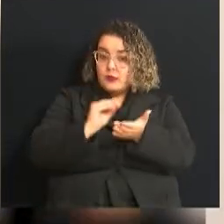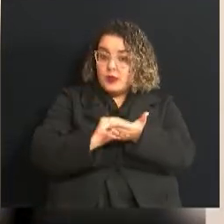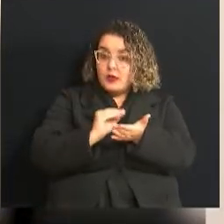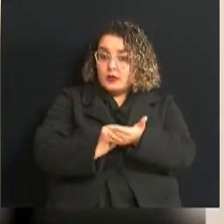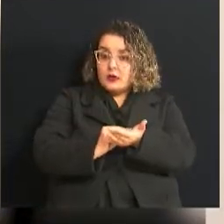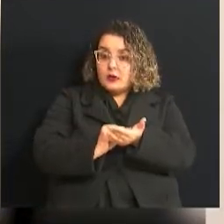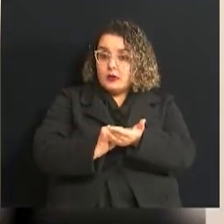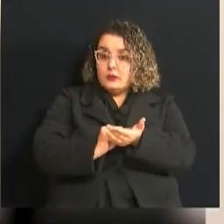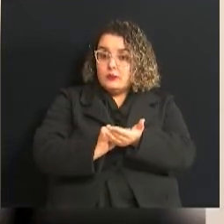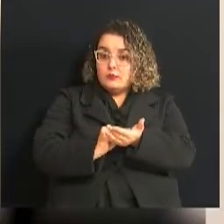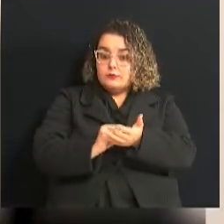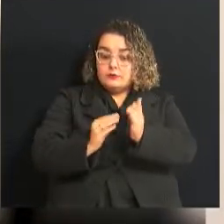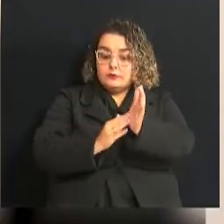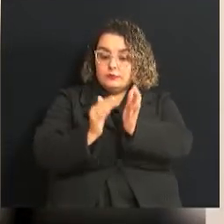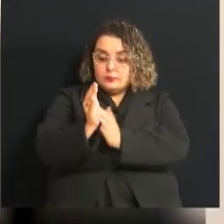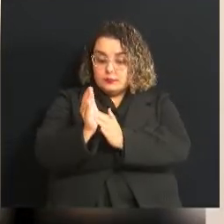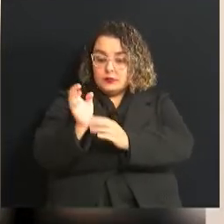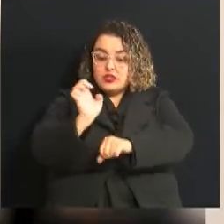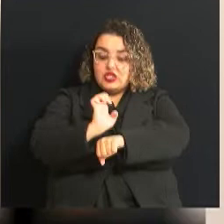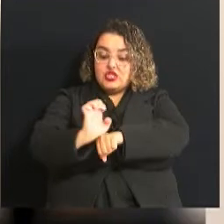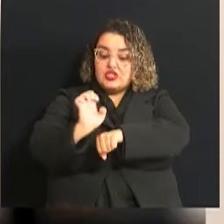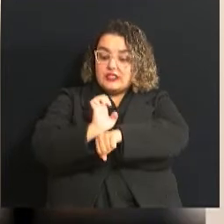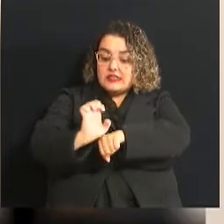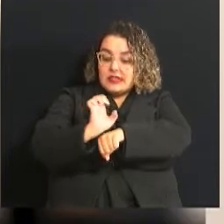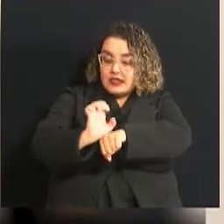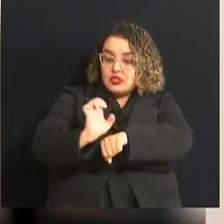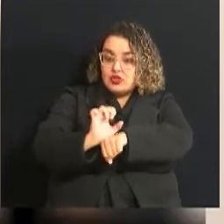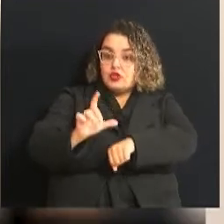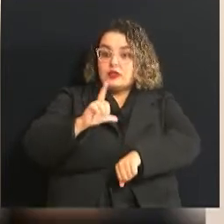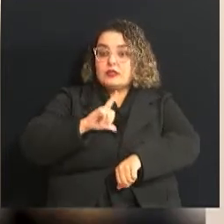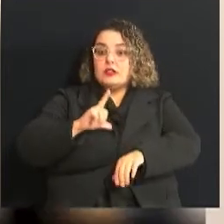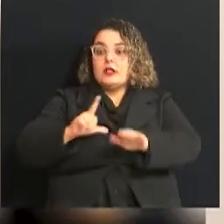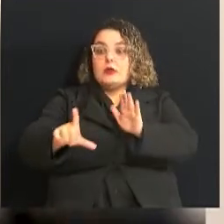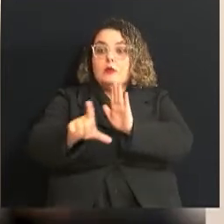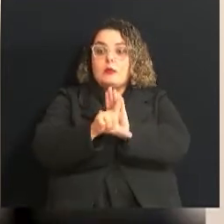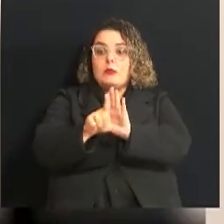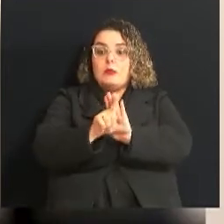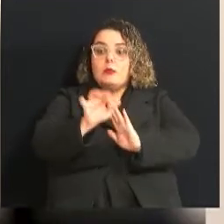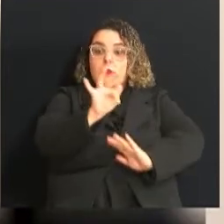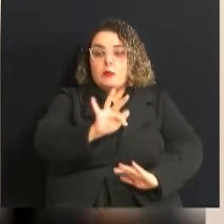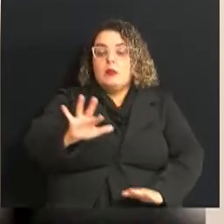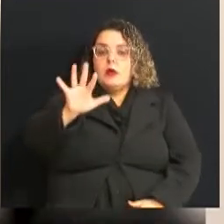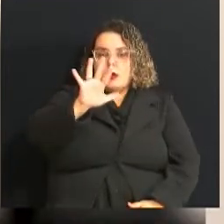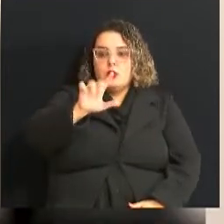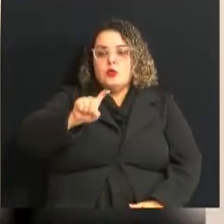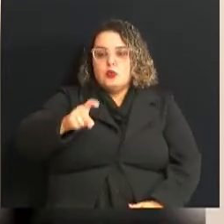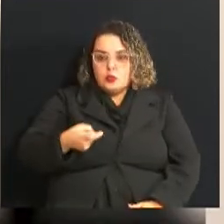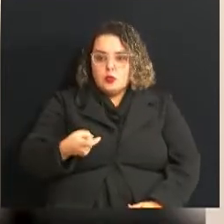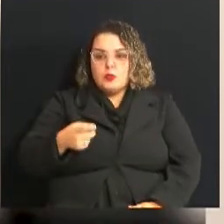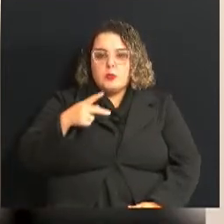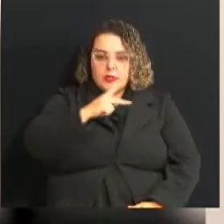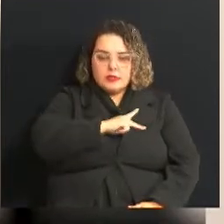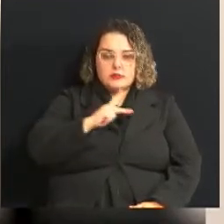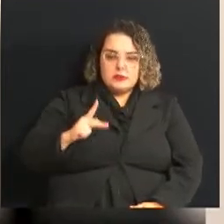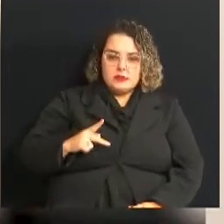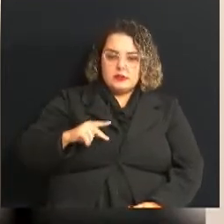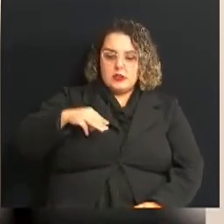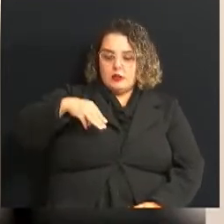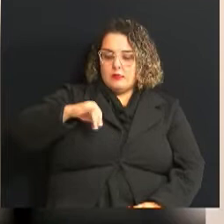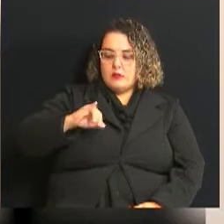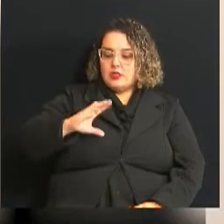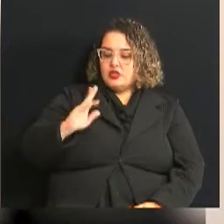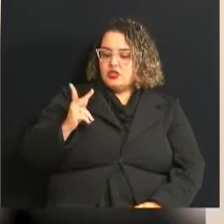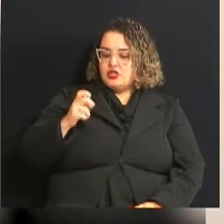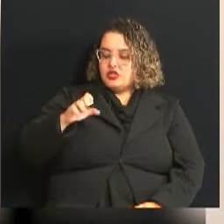era para os concursos de estágio. Existe uma lei federal do ex-presidente Michel Temer, que